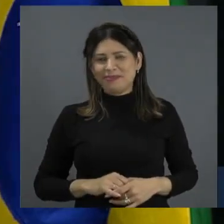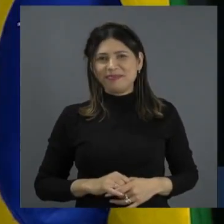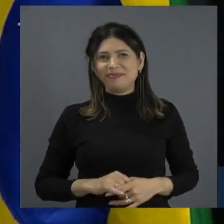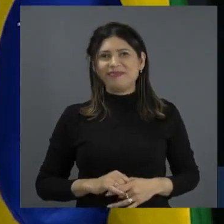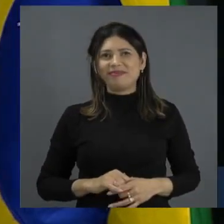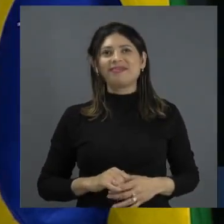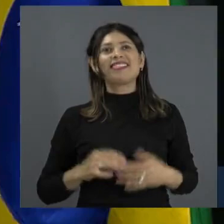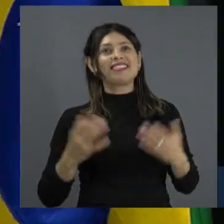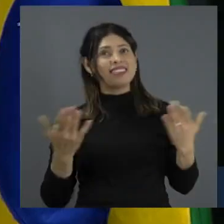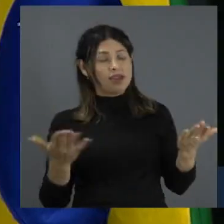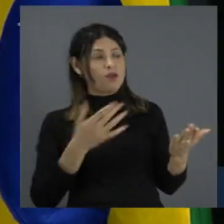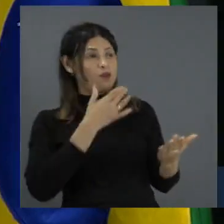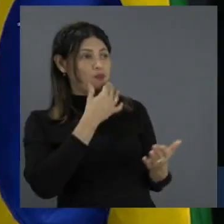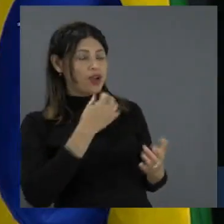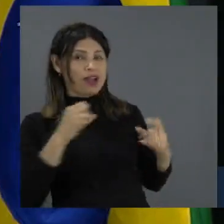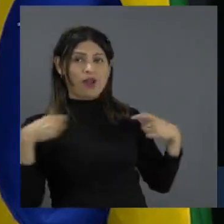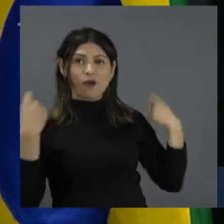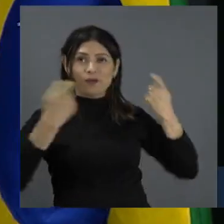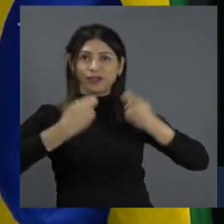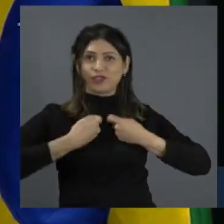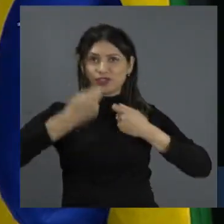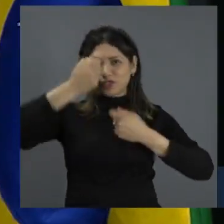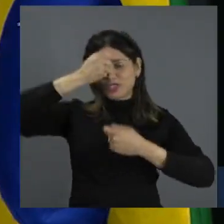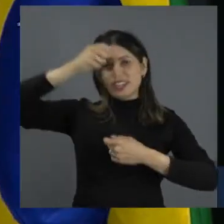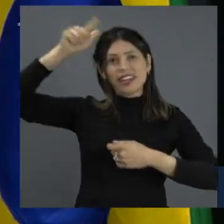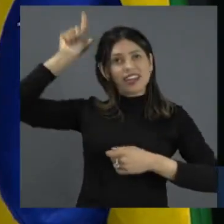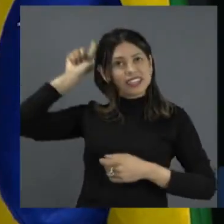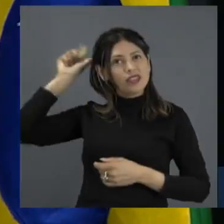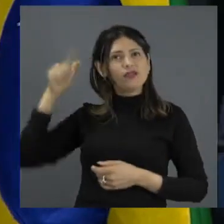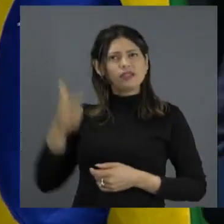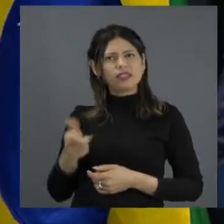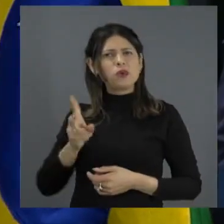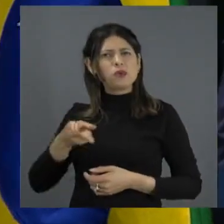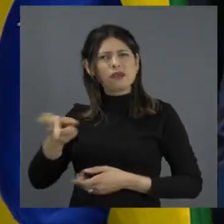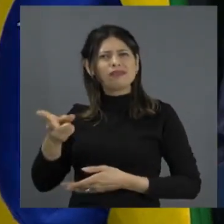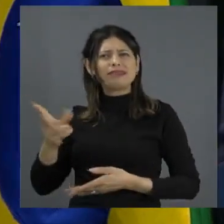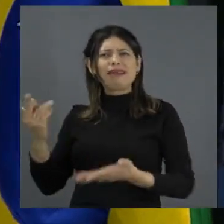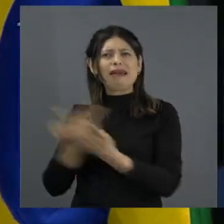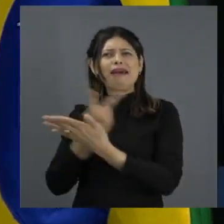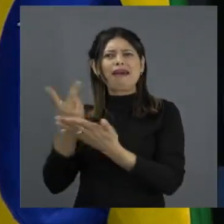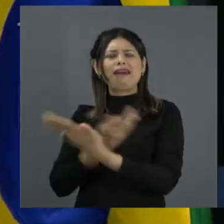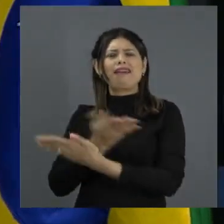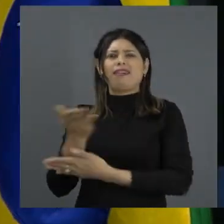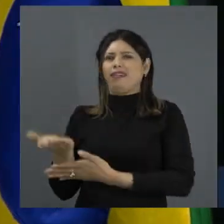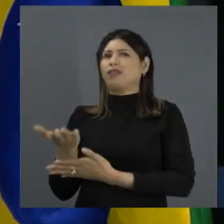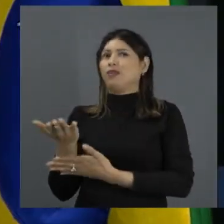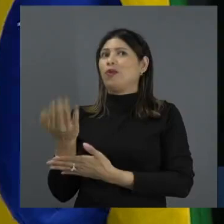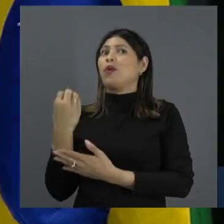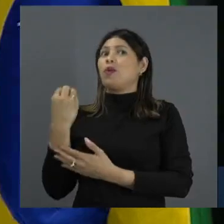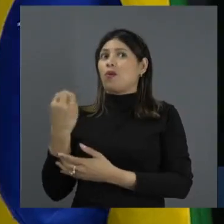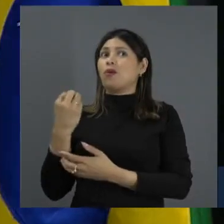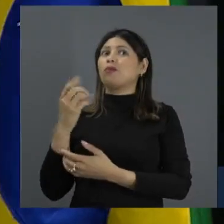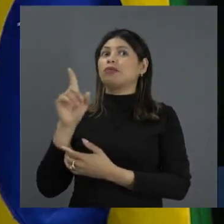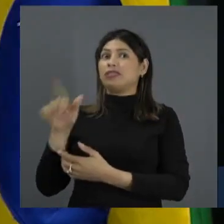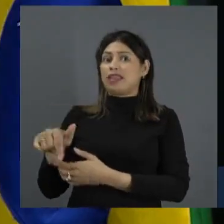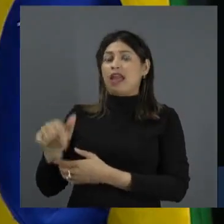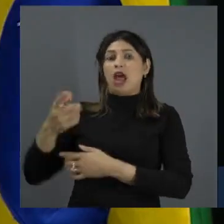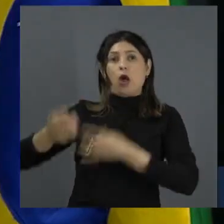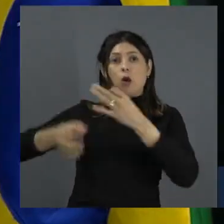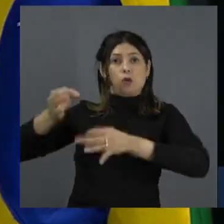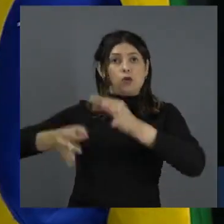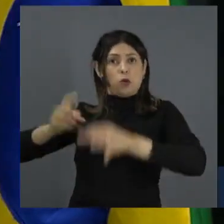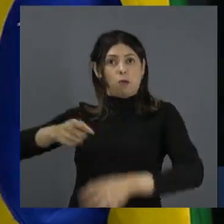Alexandre de Moraes vem conduzindo esse inquérito de forma arbitrária, como se fosse um tribunal de exceção,